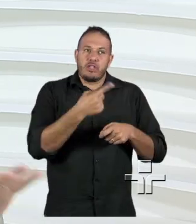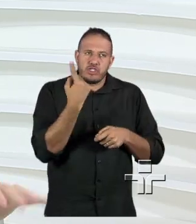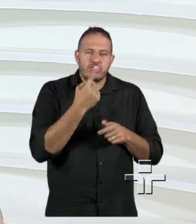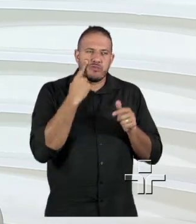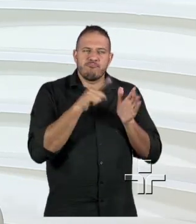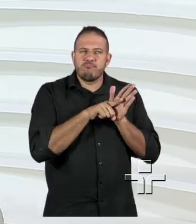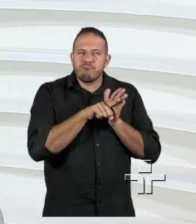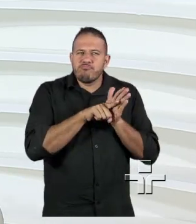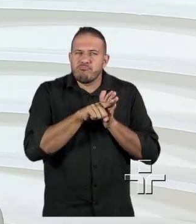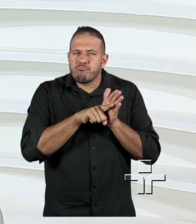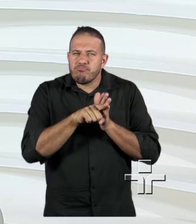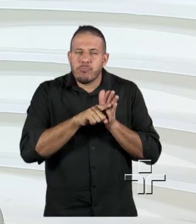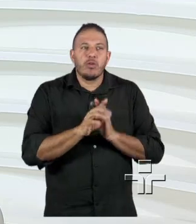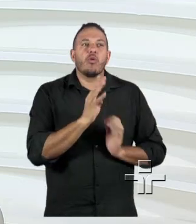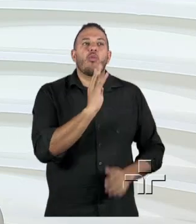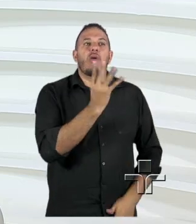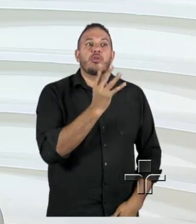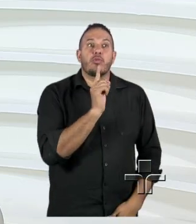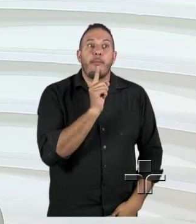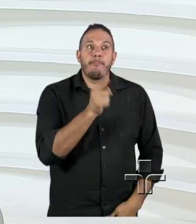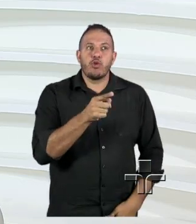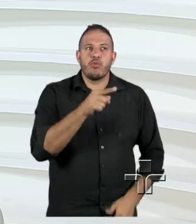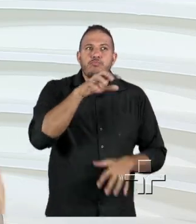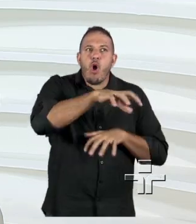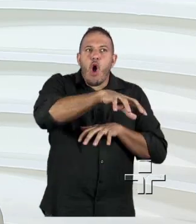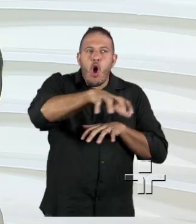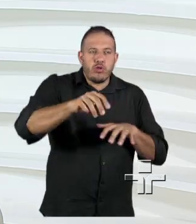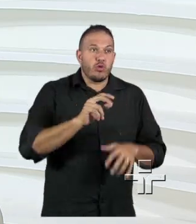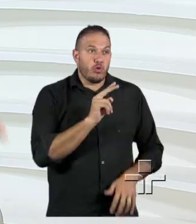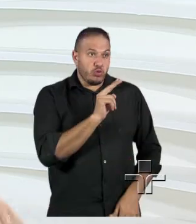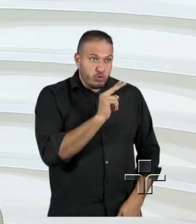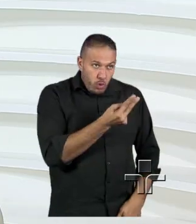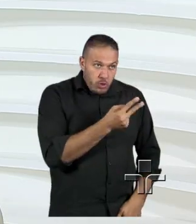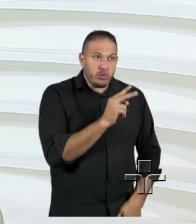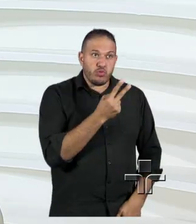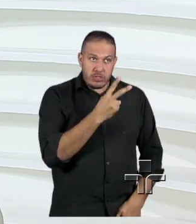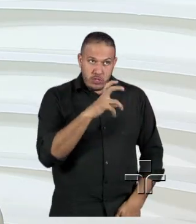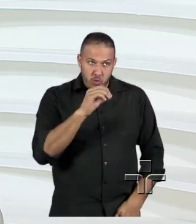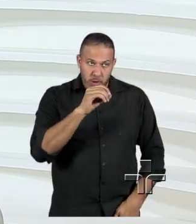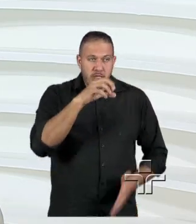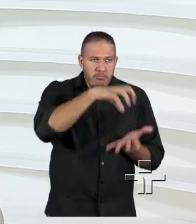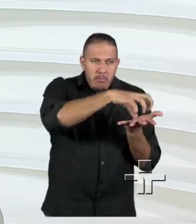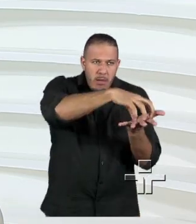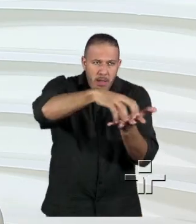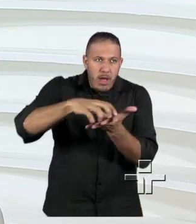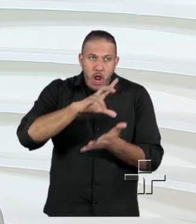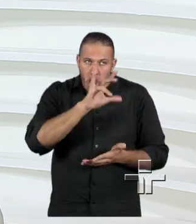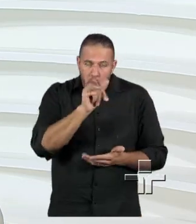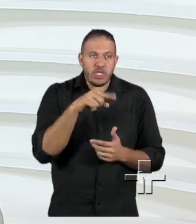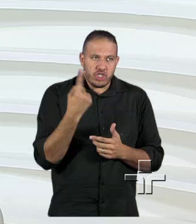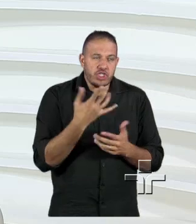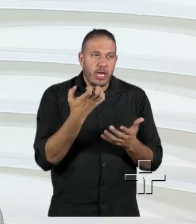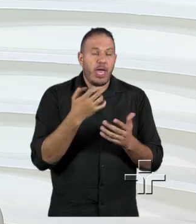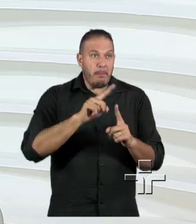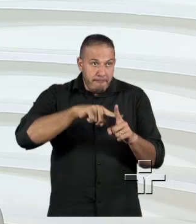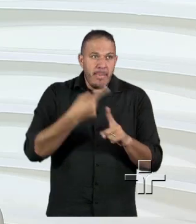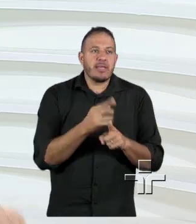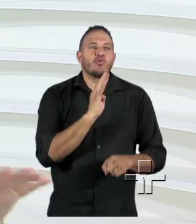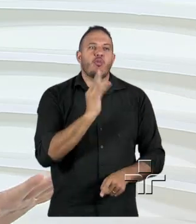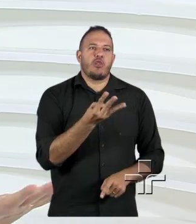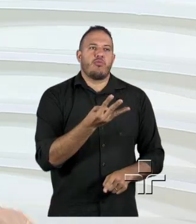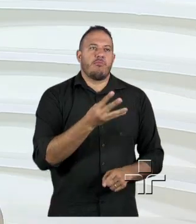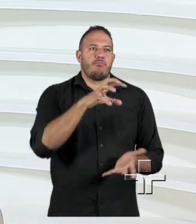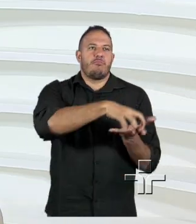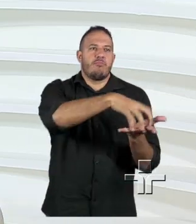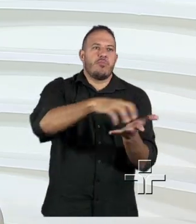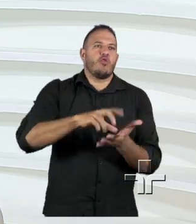estudado 4.000 pontos no Brasil, então de 2.250 a gente ainda tem quase o dobro para fazer nos próximos anos. Eu conto lá para a turma